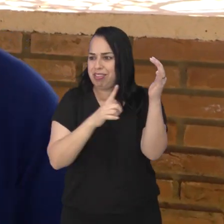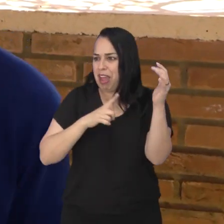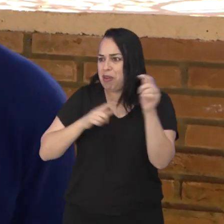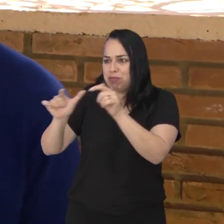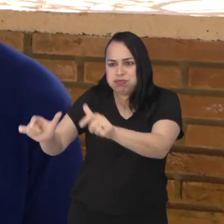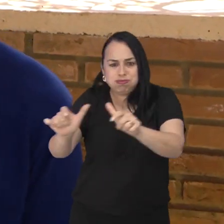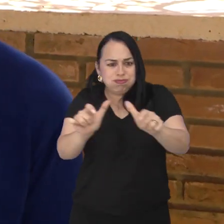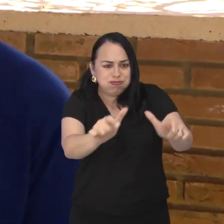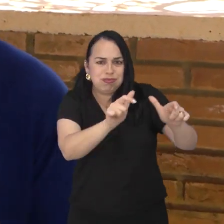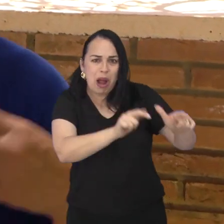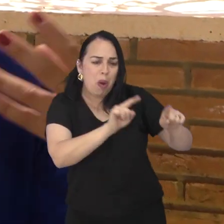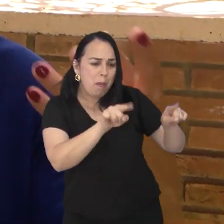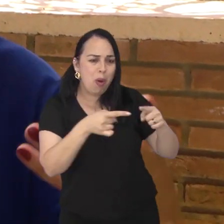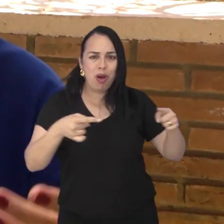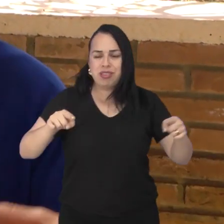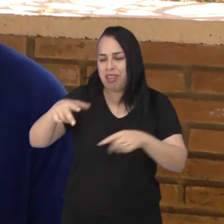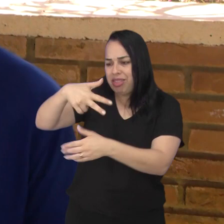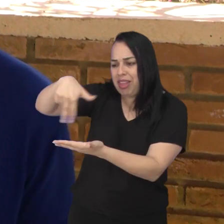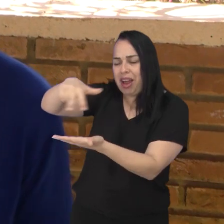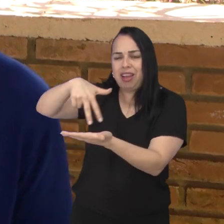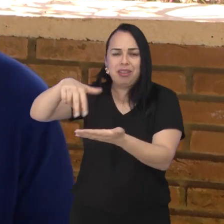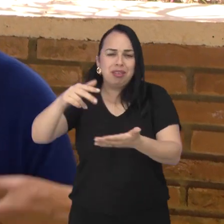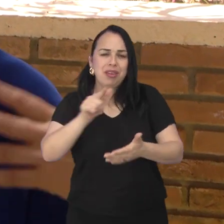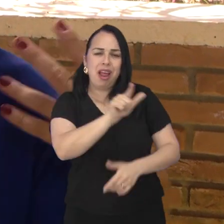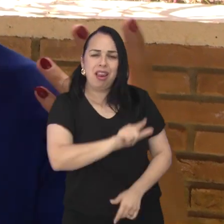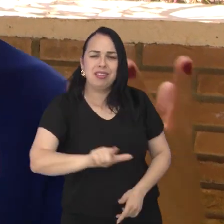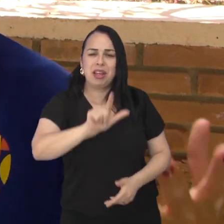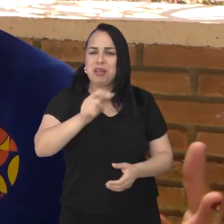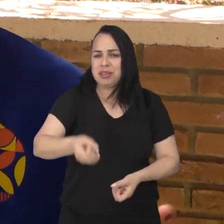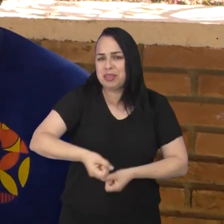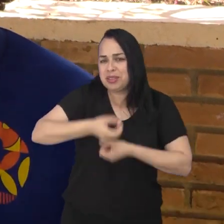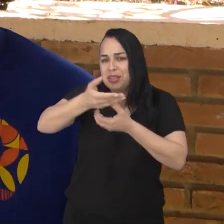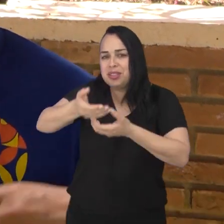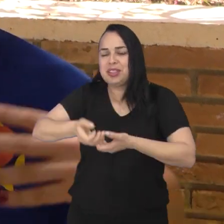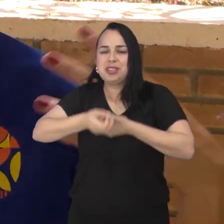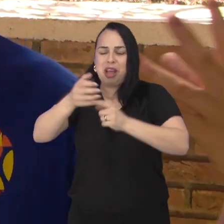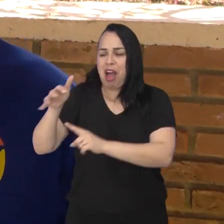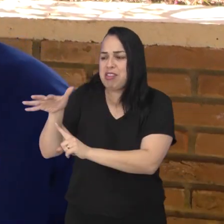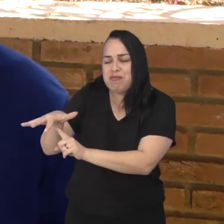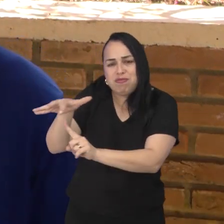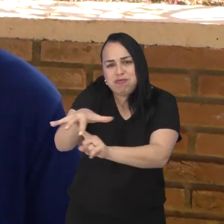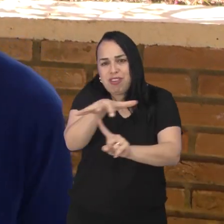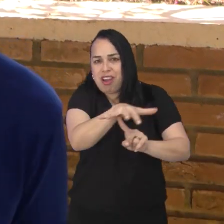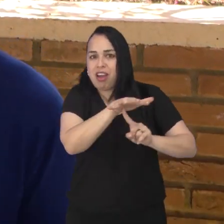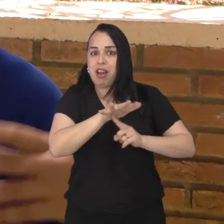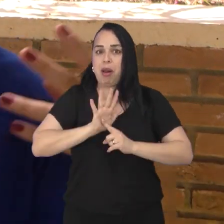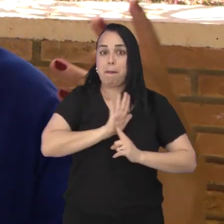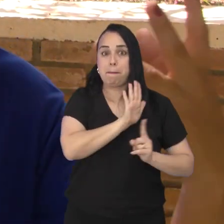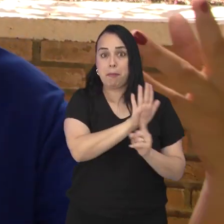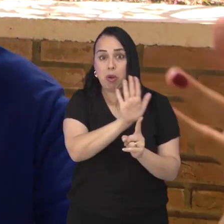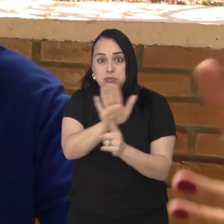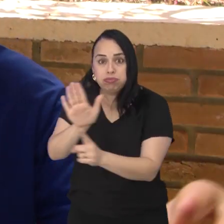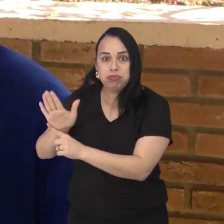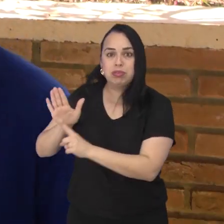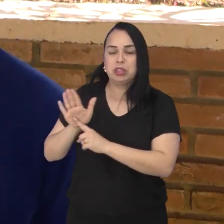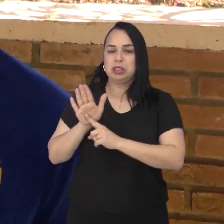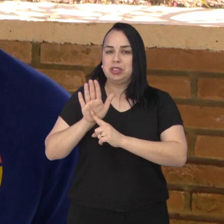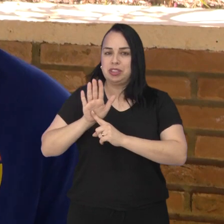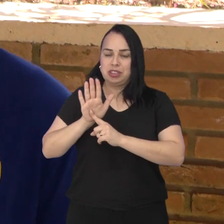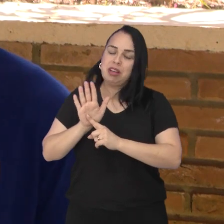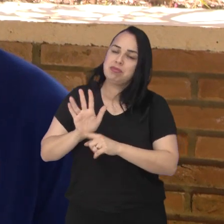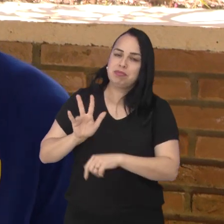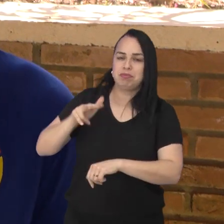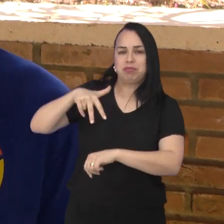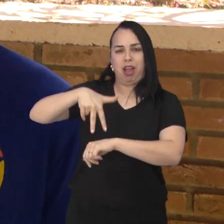ainda, com música, dança, literatura, as feiras, exposição,